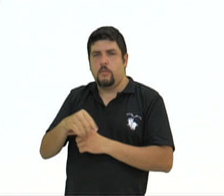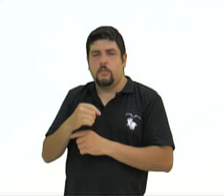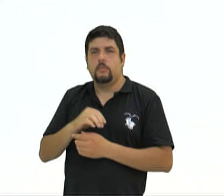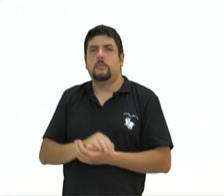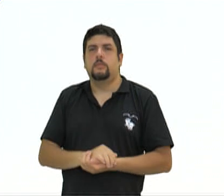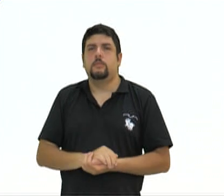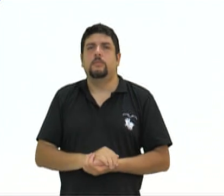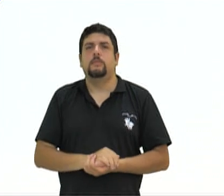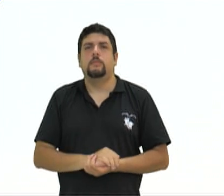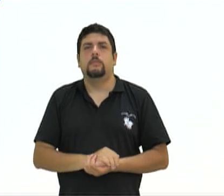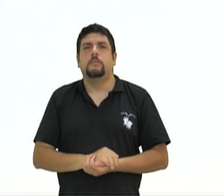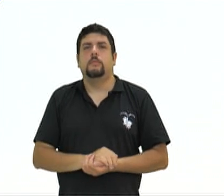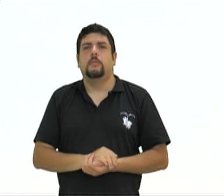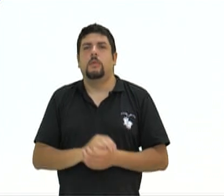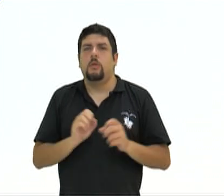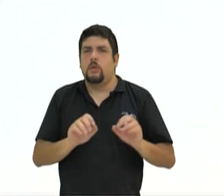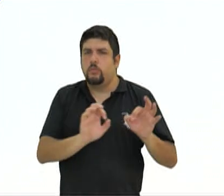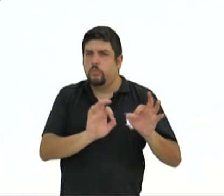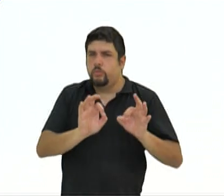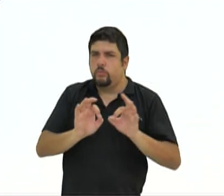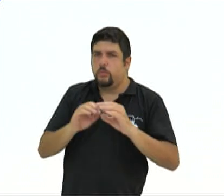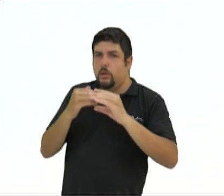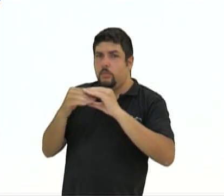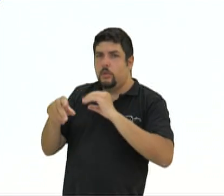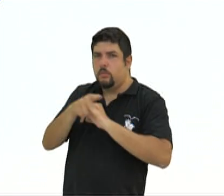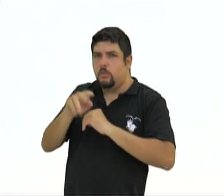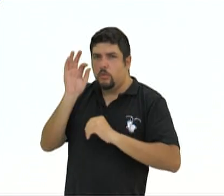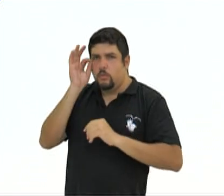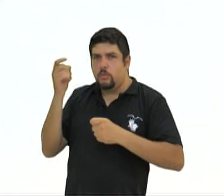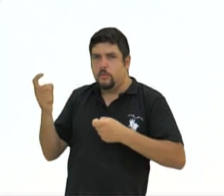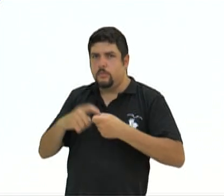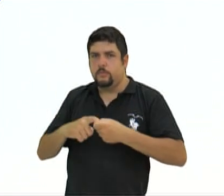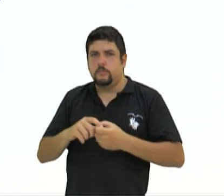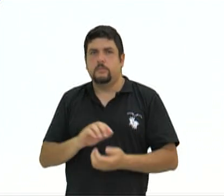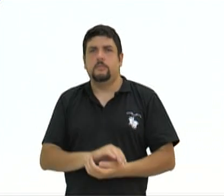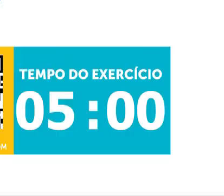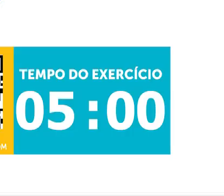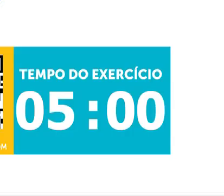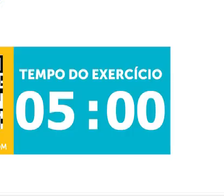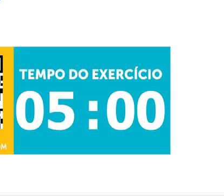legal, tá, pessoal? Então vamos lá, caprichem e mandem para o seu professor, a gente já volta em definitivo.